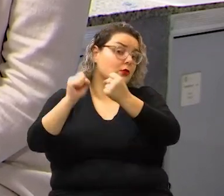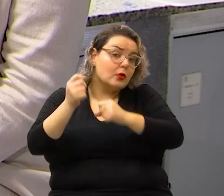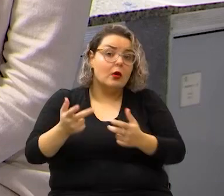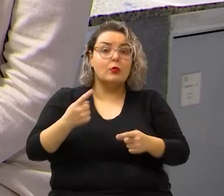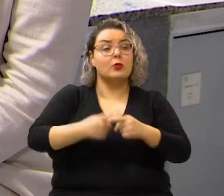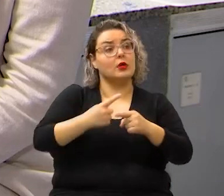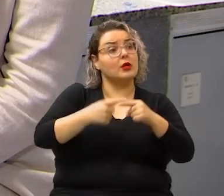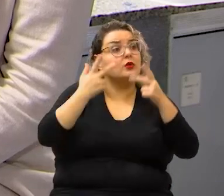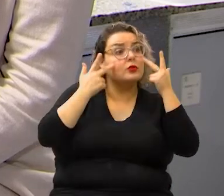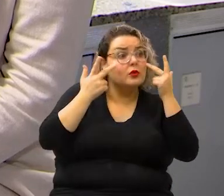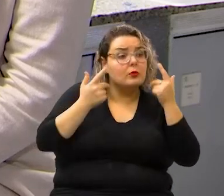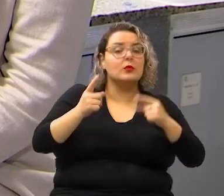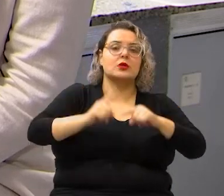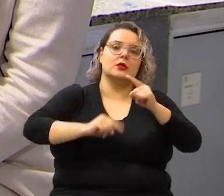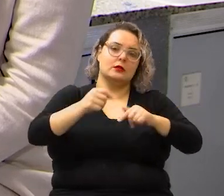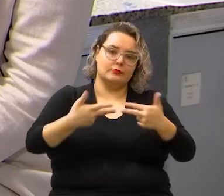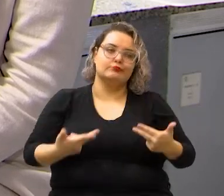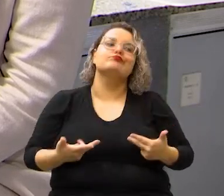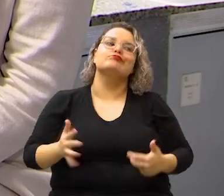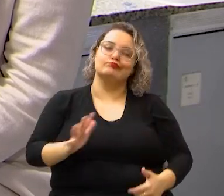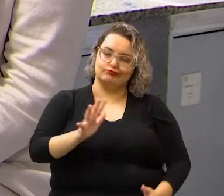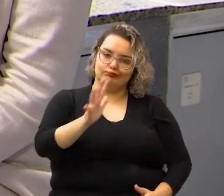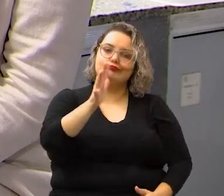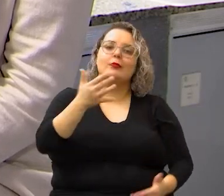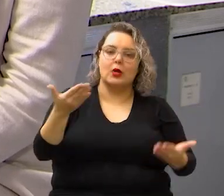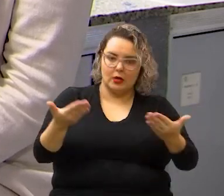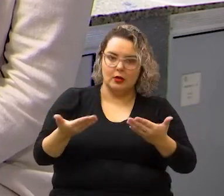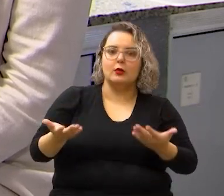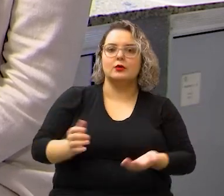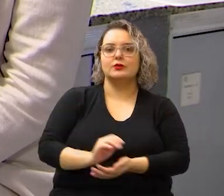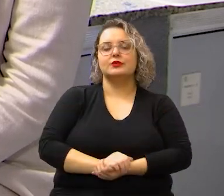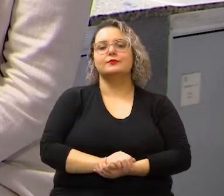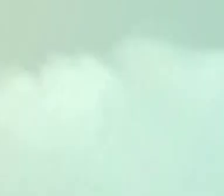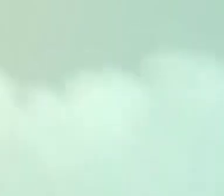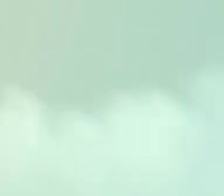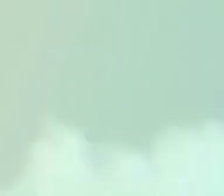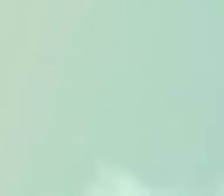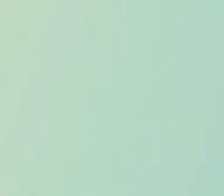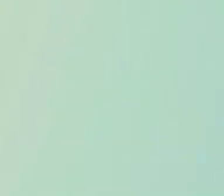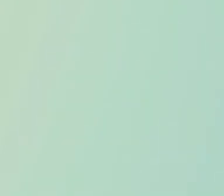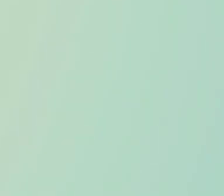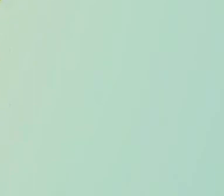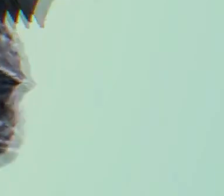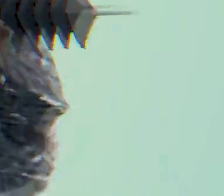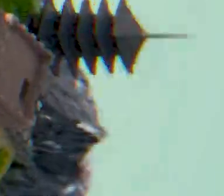a uma indústria, porque normalmente esses equipamentos também têm um alto custo hoje.